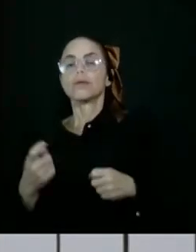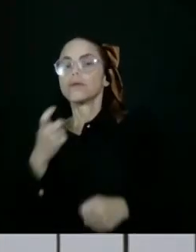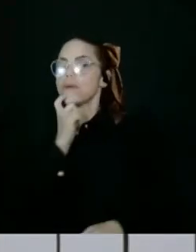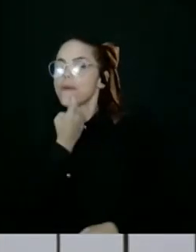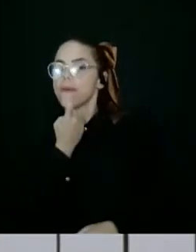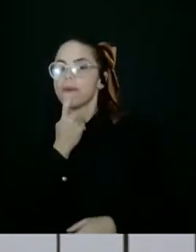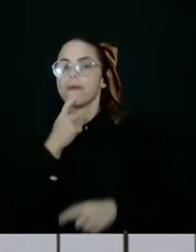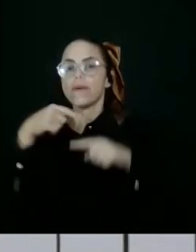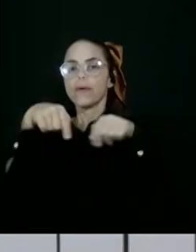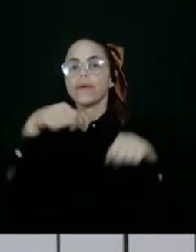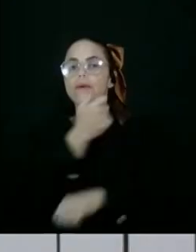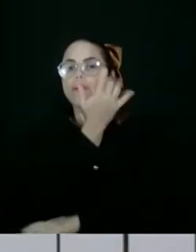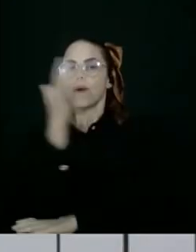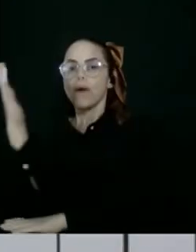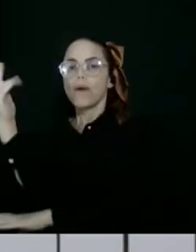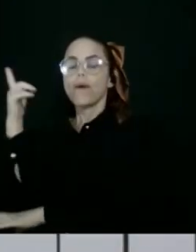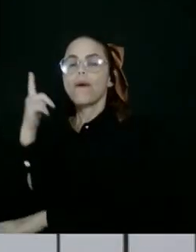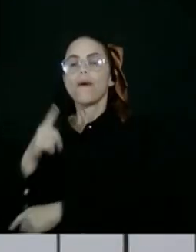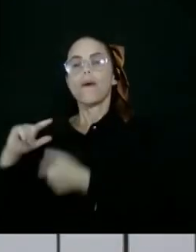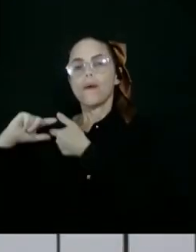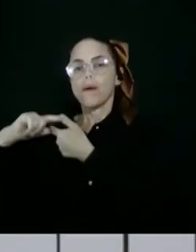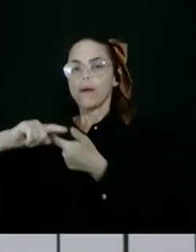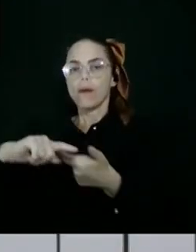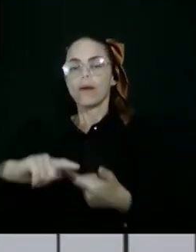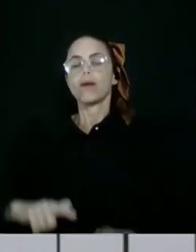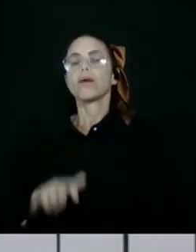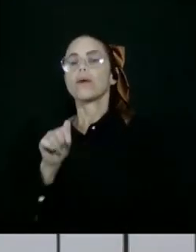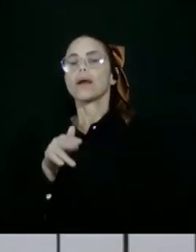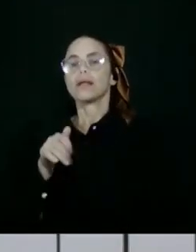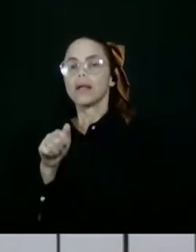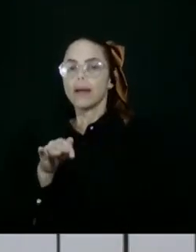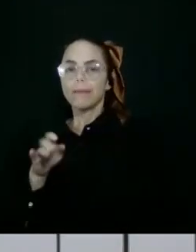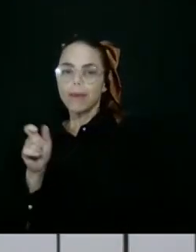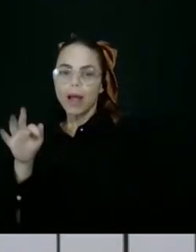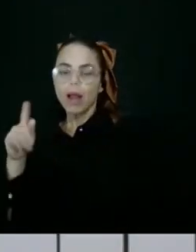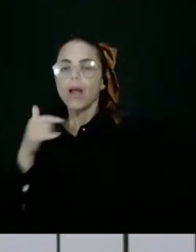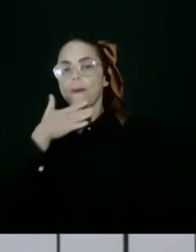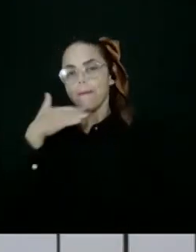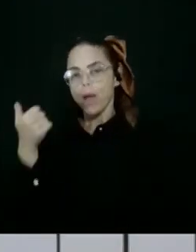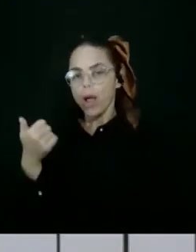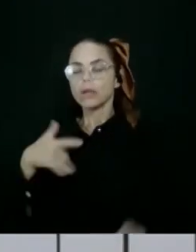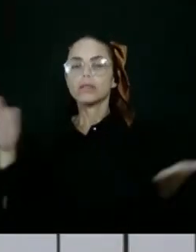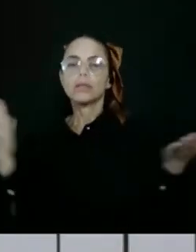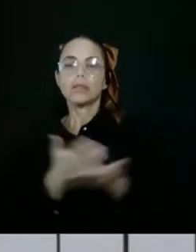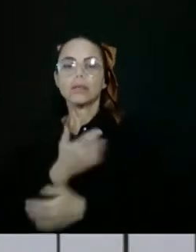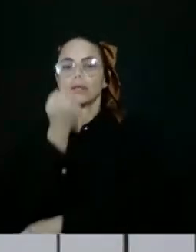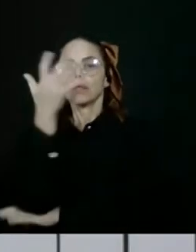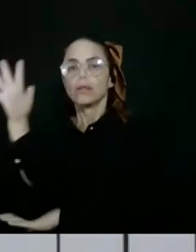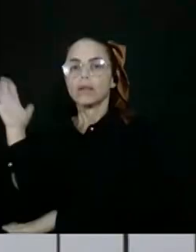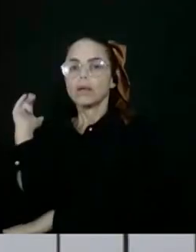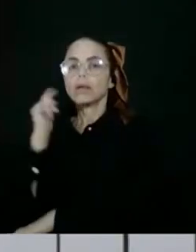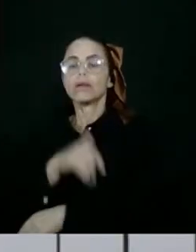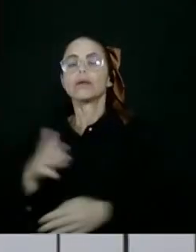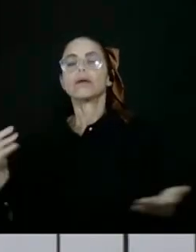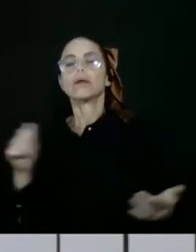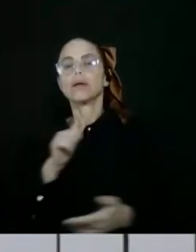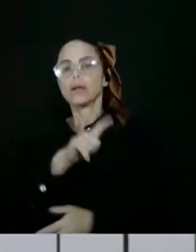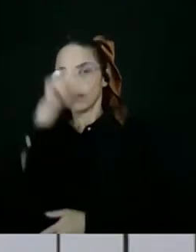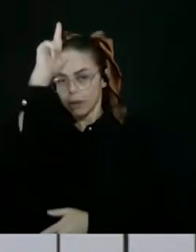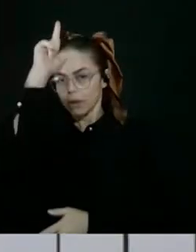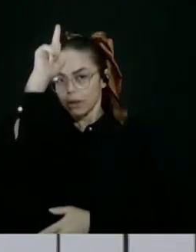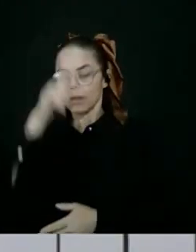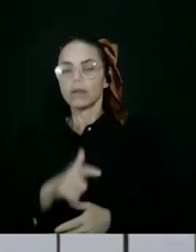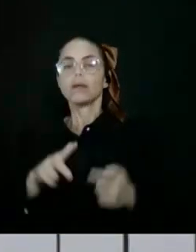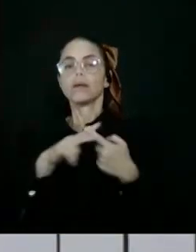verdes mais tradicionais da região do Guanabara passou por melhorias. O Bosque dos Alemães recebeu obras de revitalização